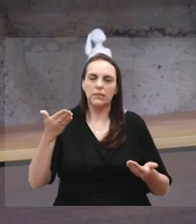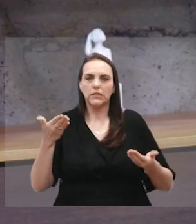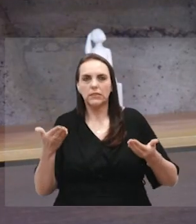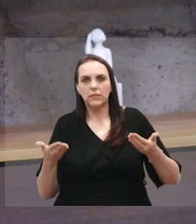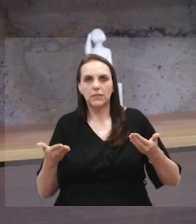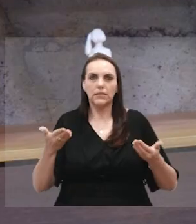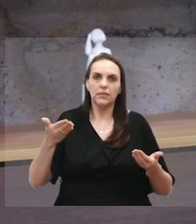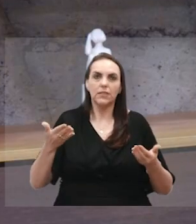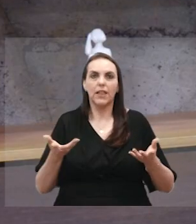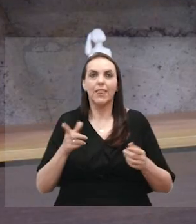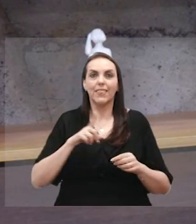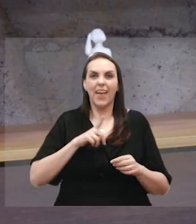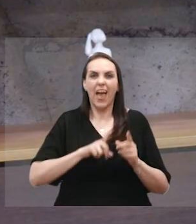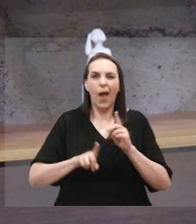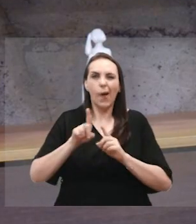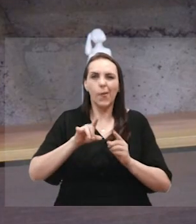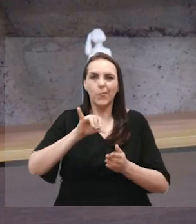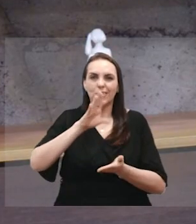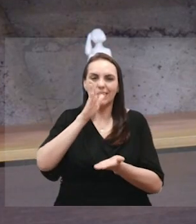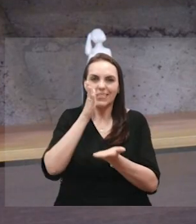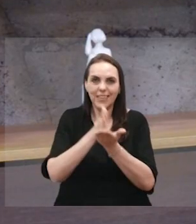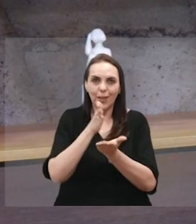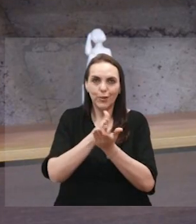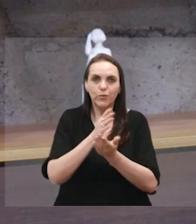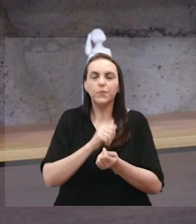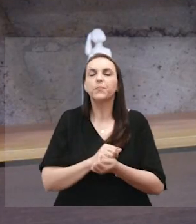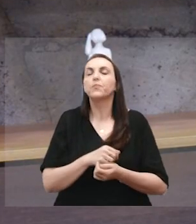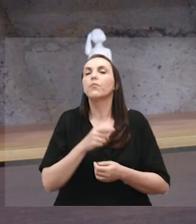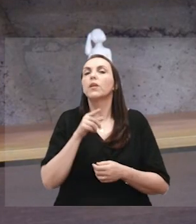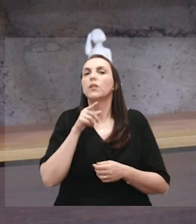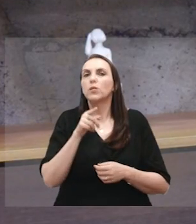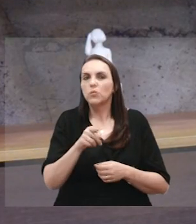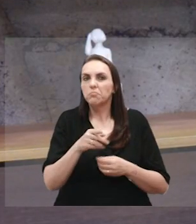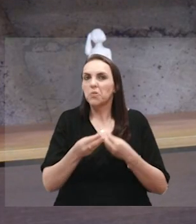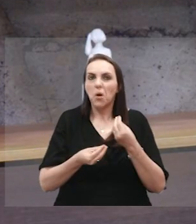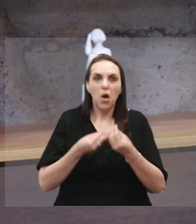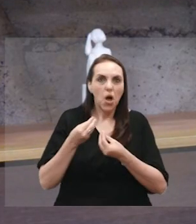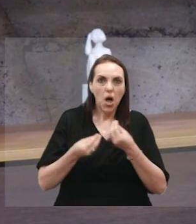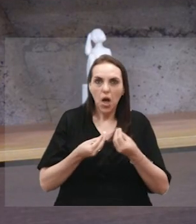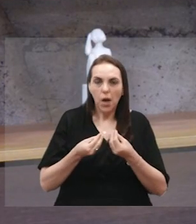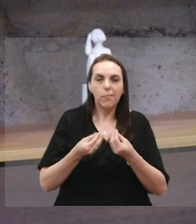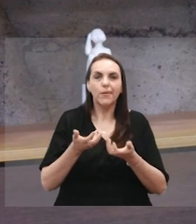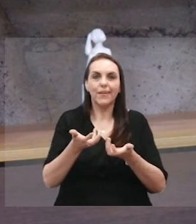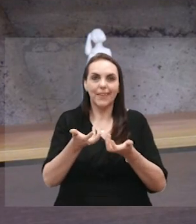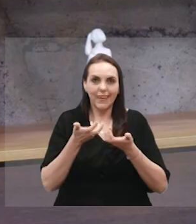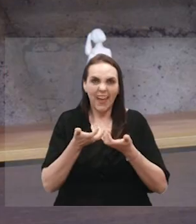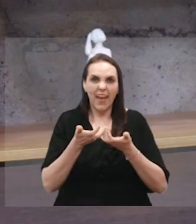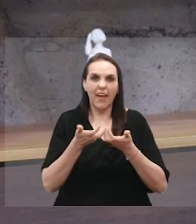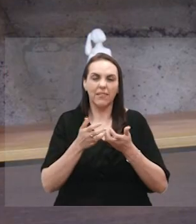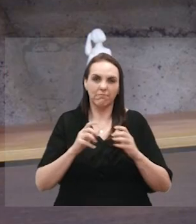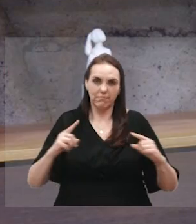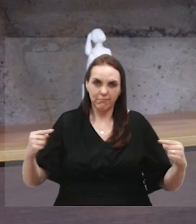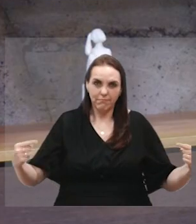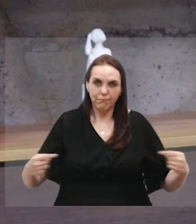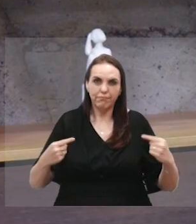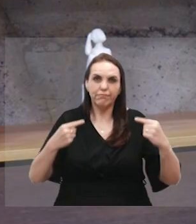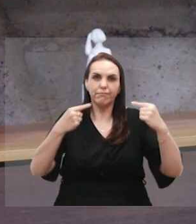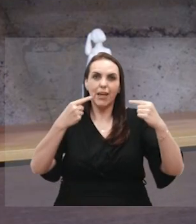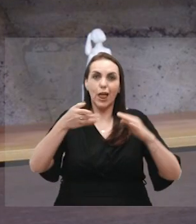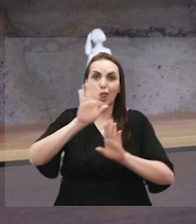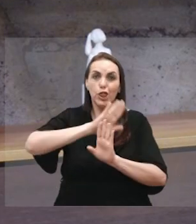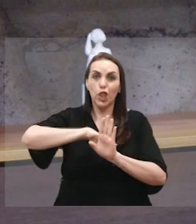contrapeso, digamos assim, de parlamentares mais ao centro. Dentro dessa toada, o senhor pretende acirrar um